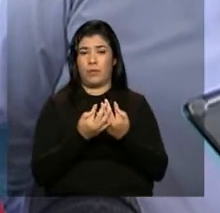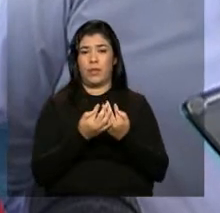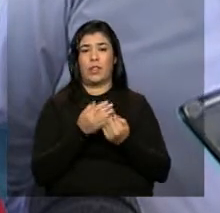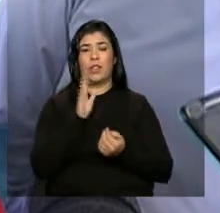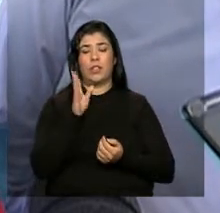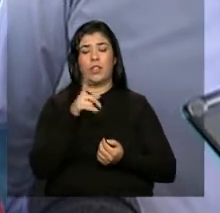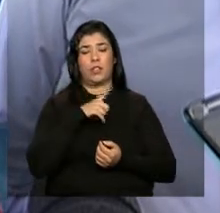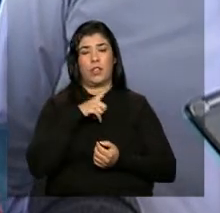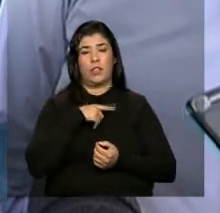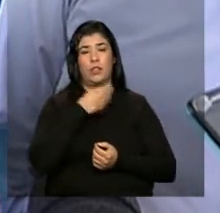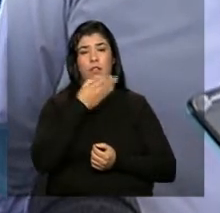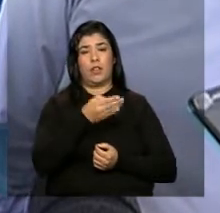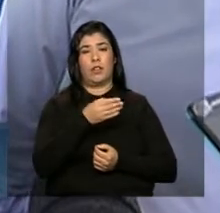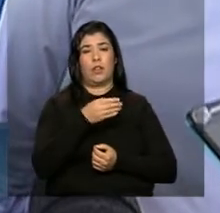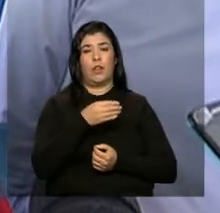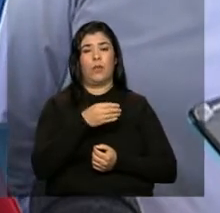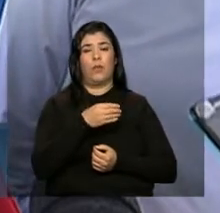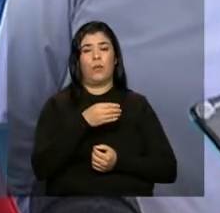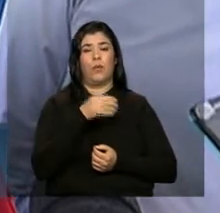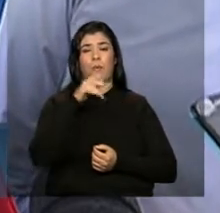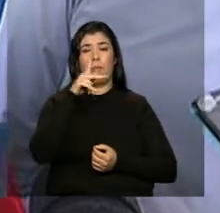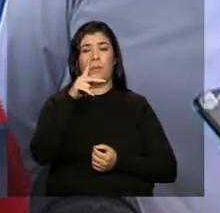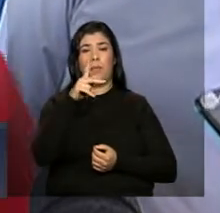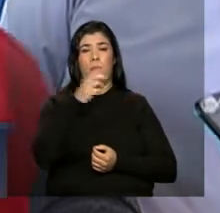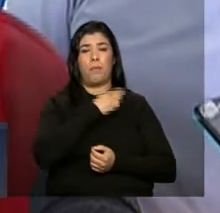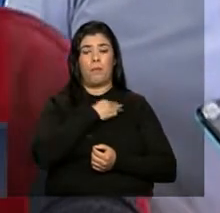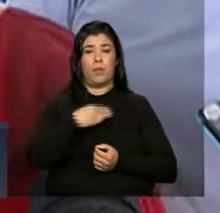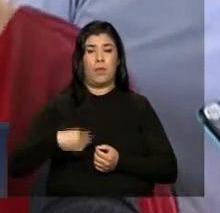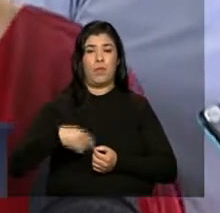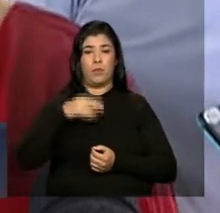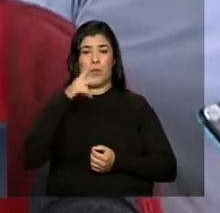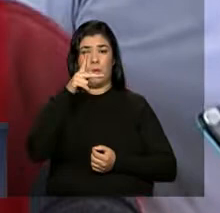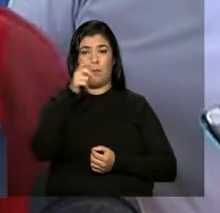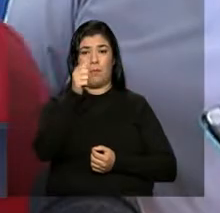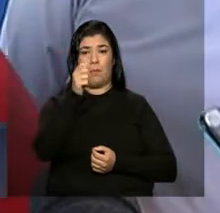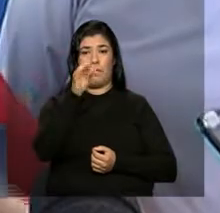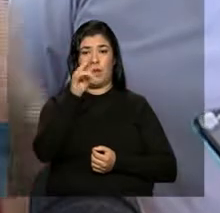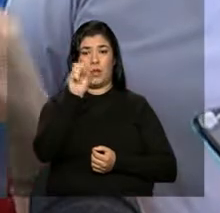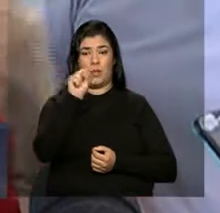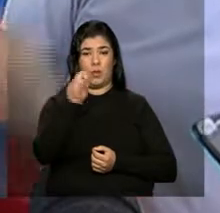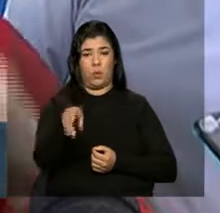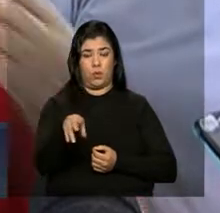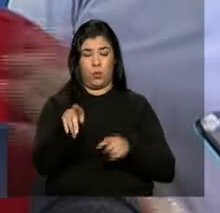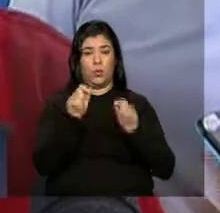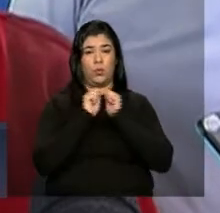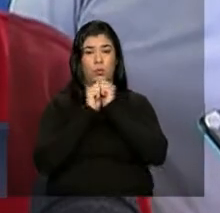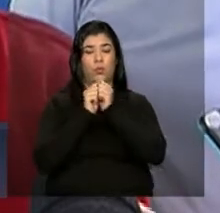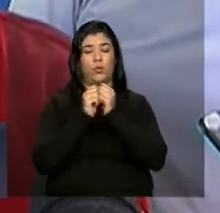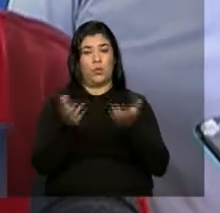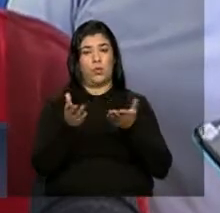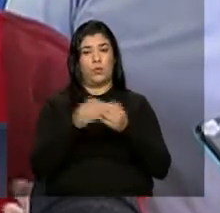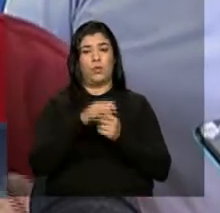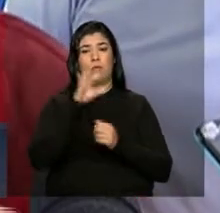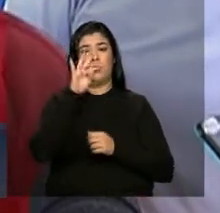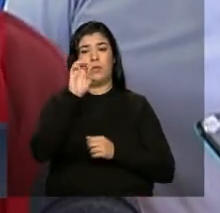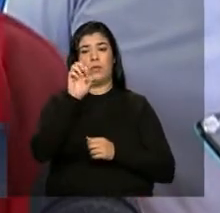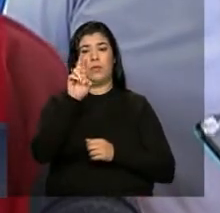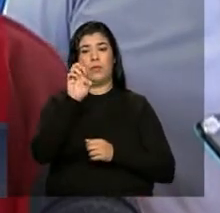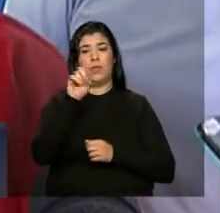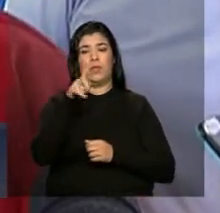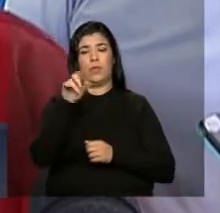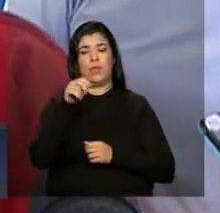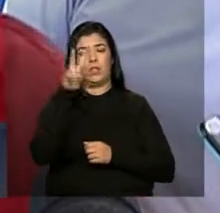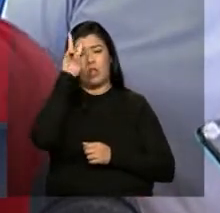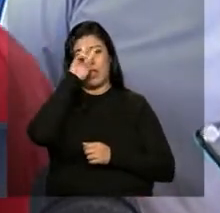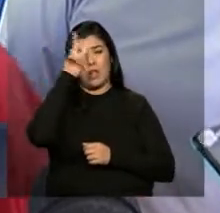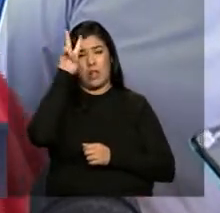que implantou o Bolsa Família. Aí já passou pela Tereza e o Patrus. Com isso, nós fomos aprendendo muito. O Patrus se